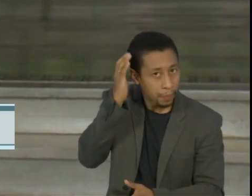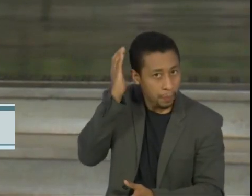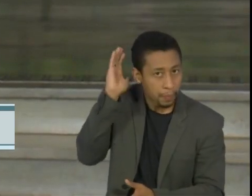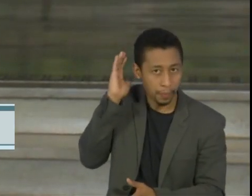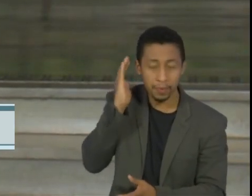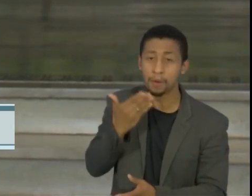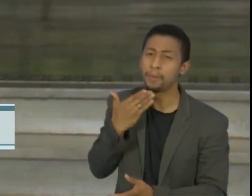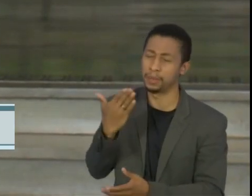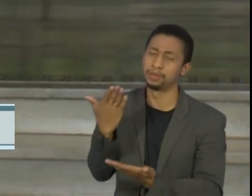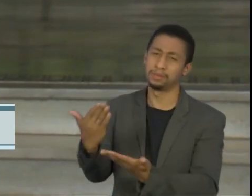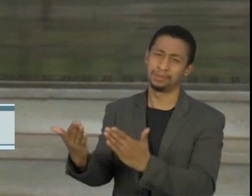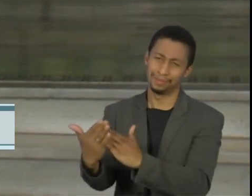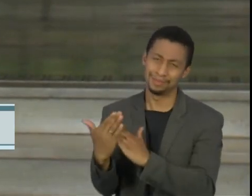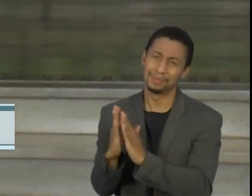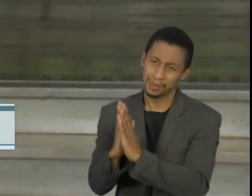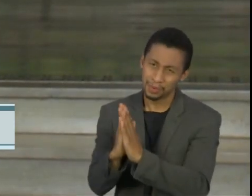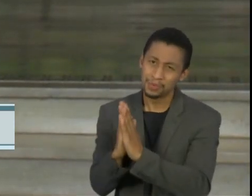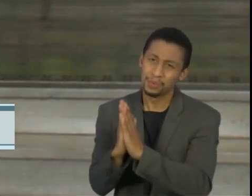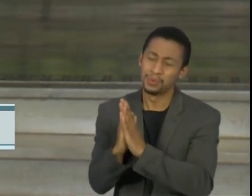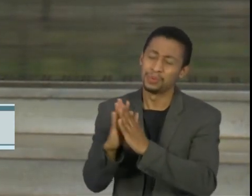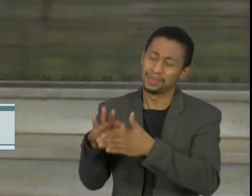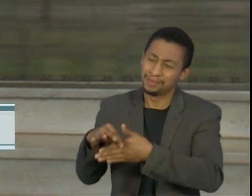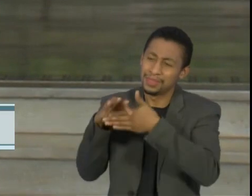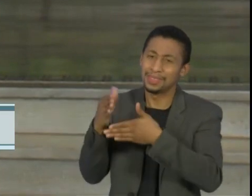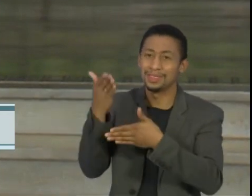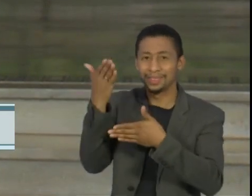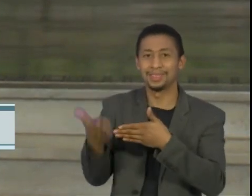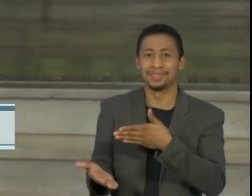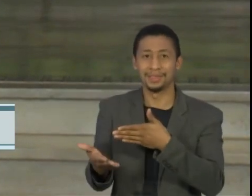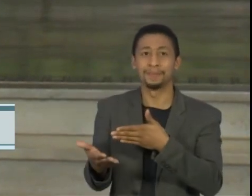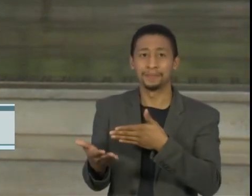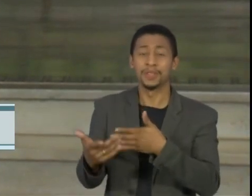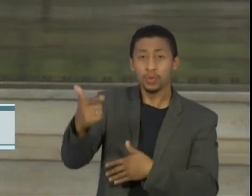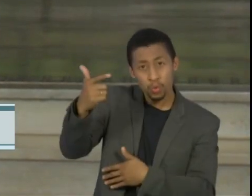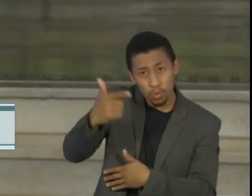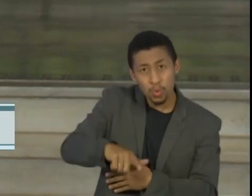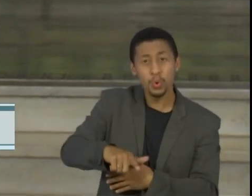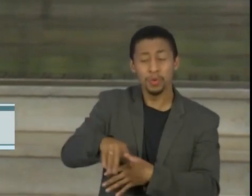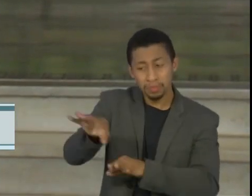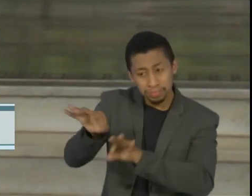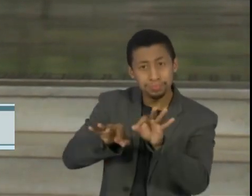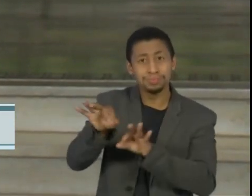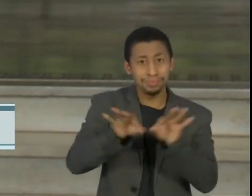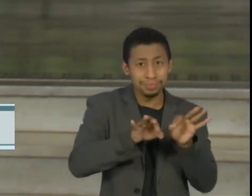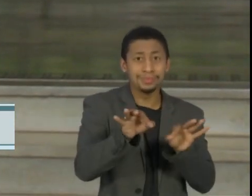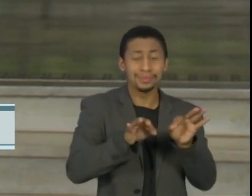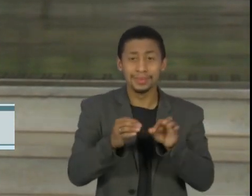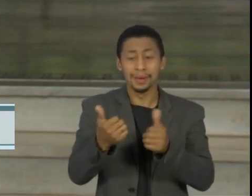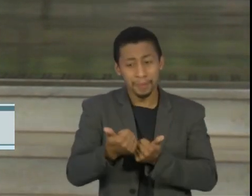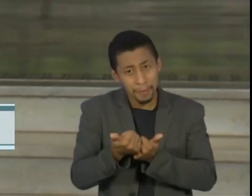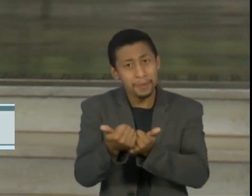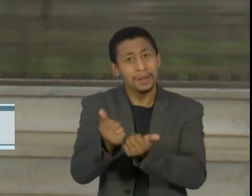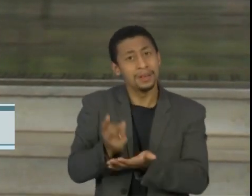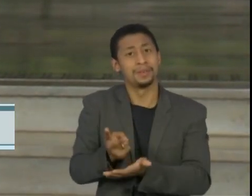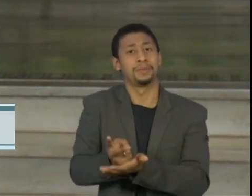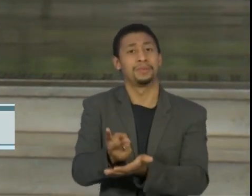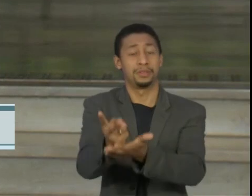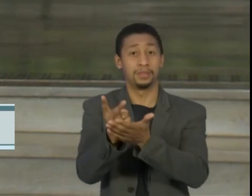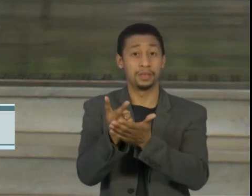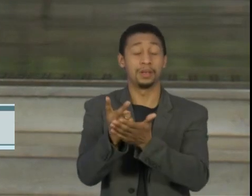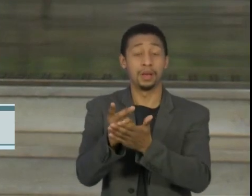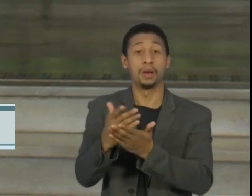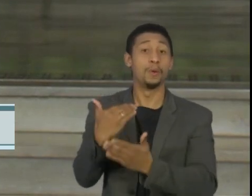qualidade de governador e de cidadão, para que retome este programa para oferecer financiamento através do